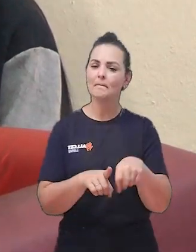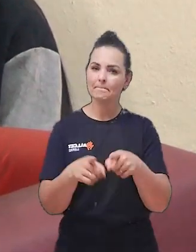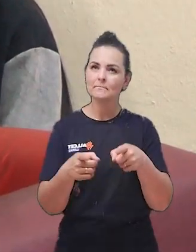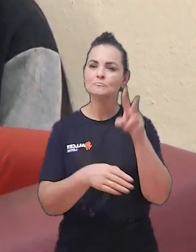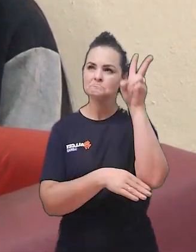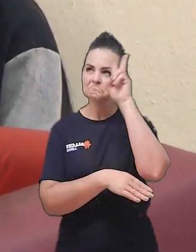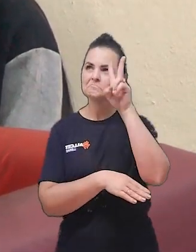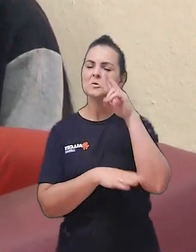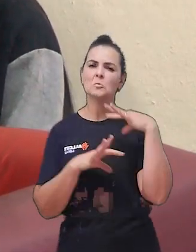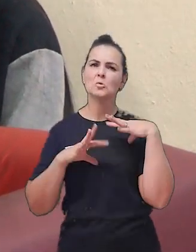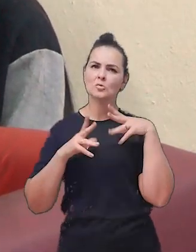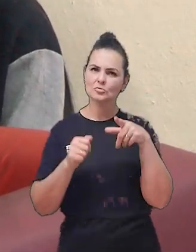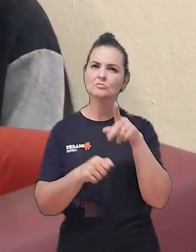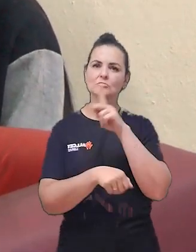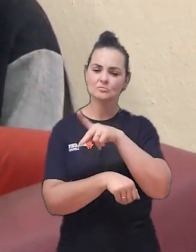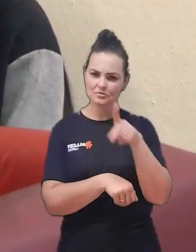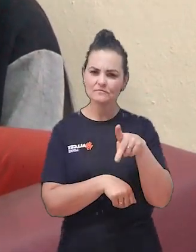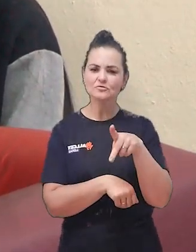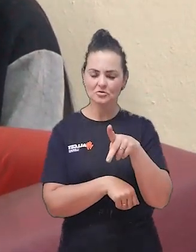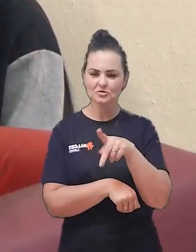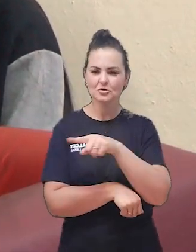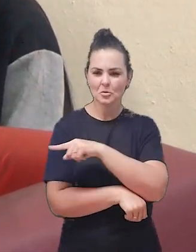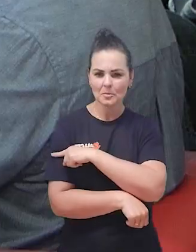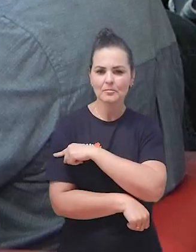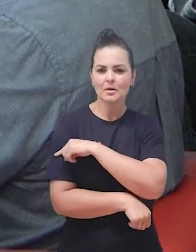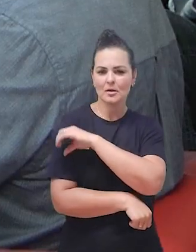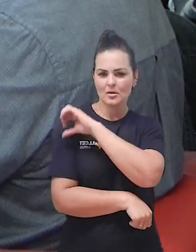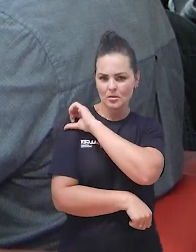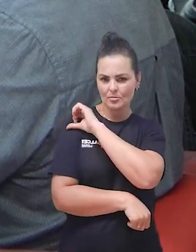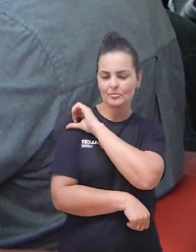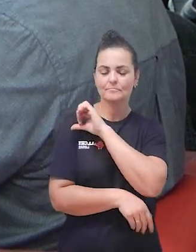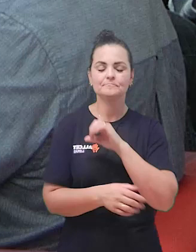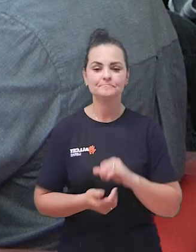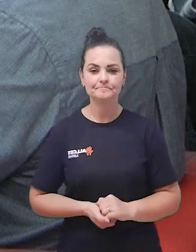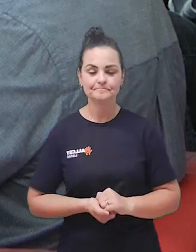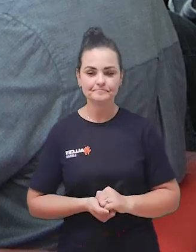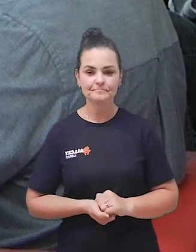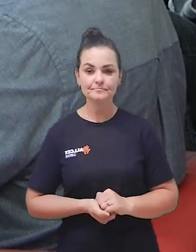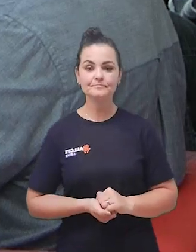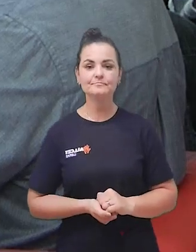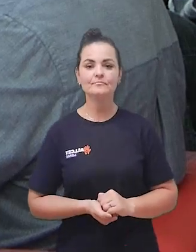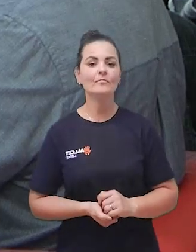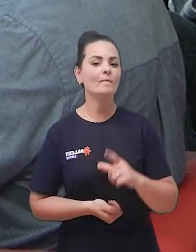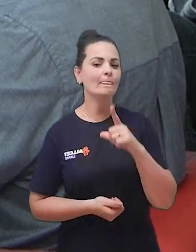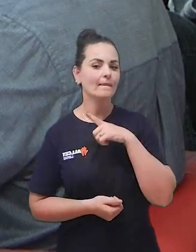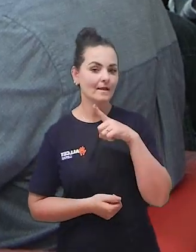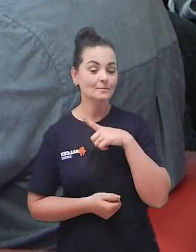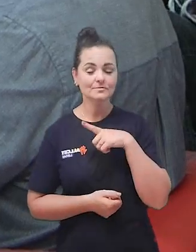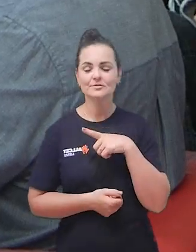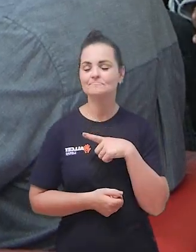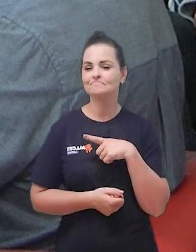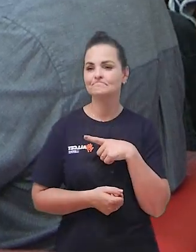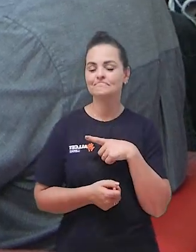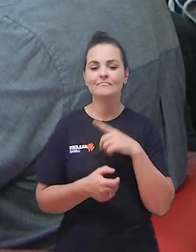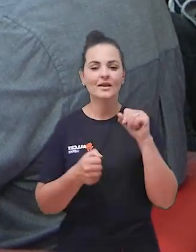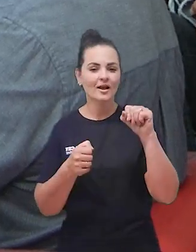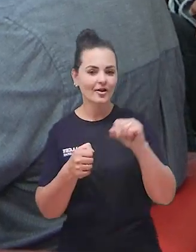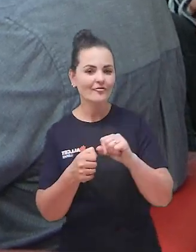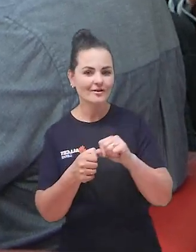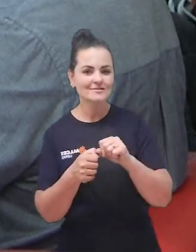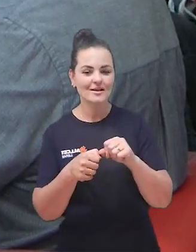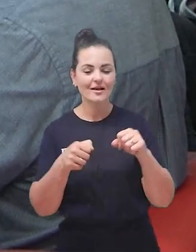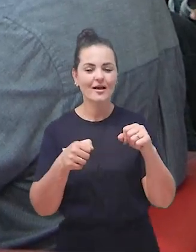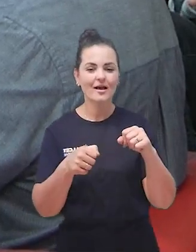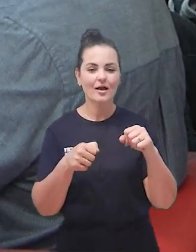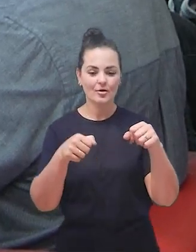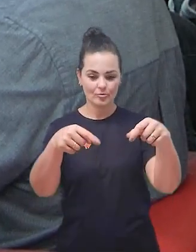todos os professores do tempo do ginásio também. Mas o que nós tínhamos, a gente fazia de tudo. O campo que